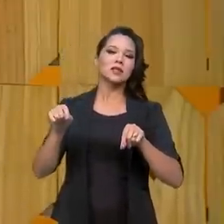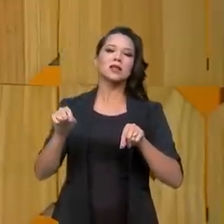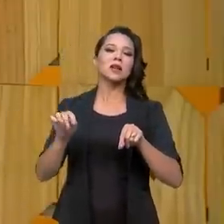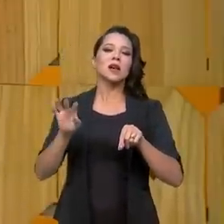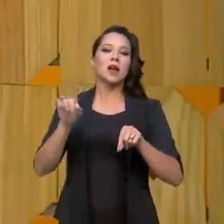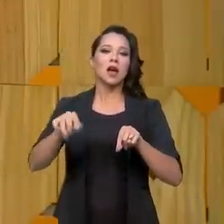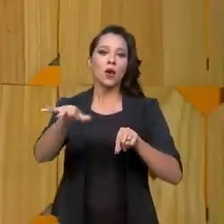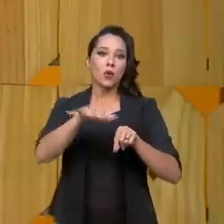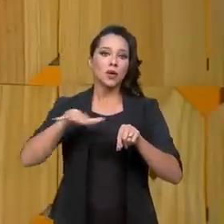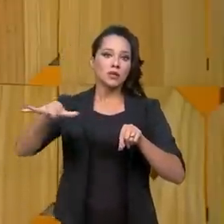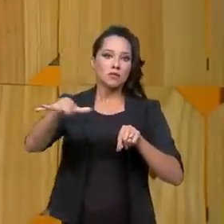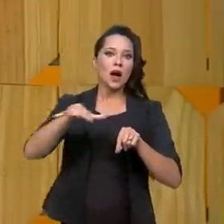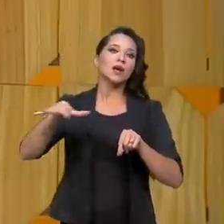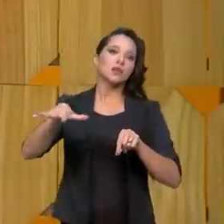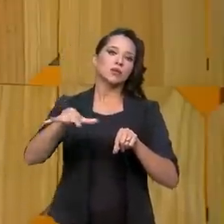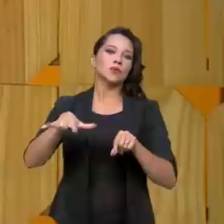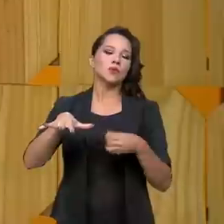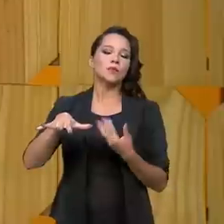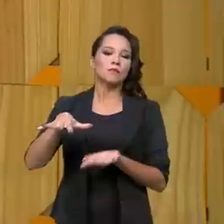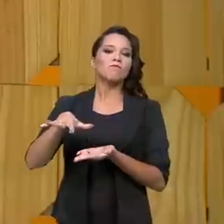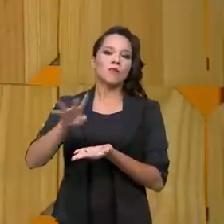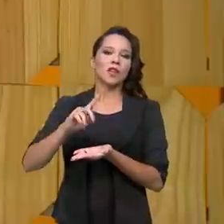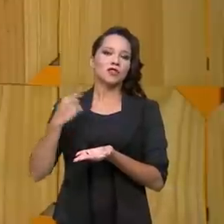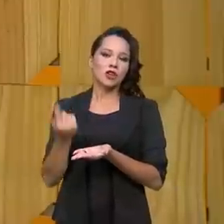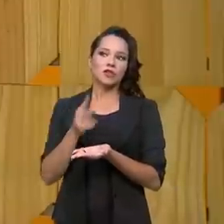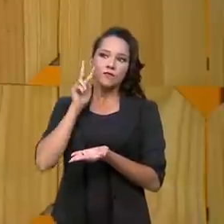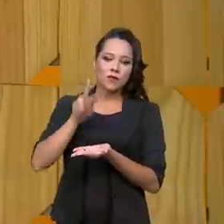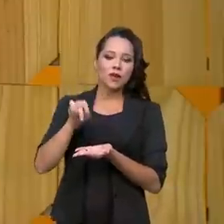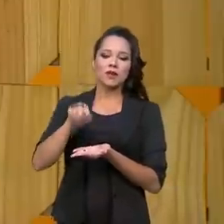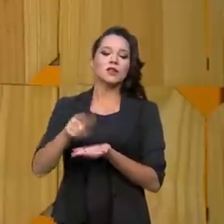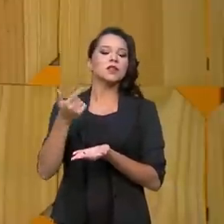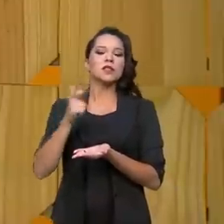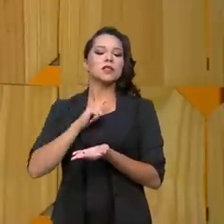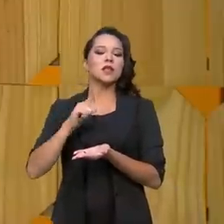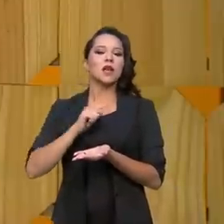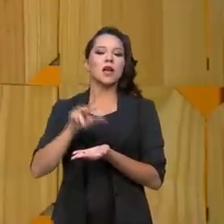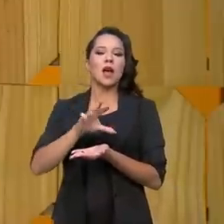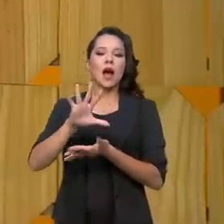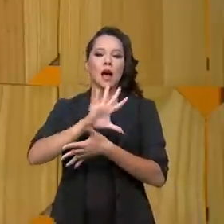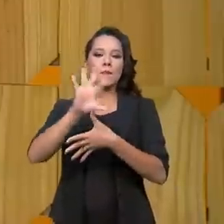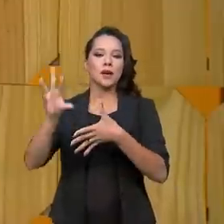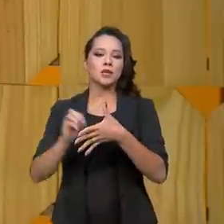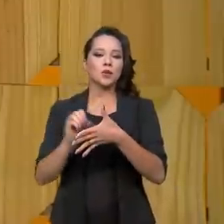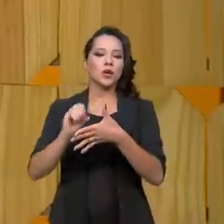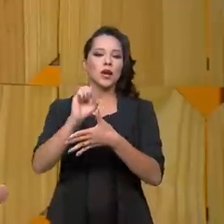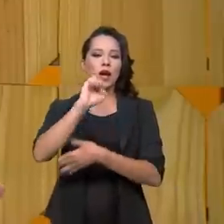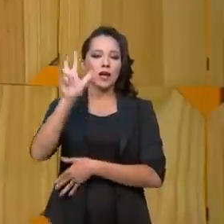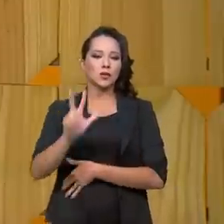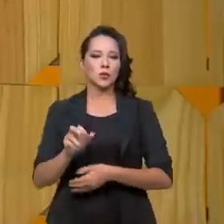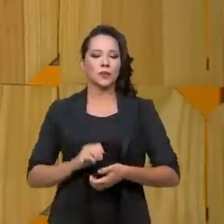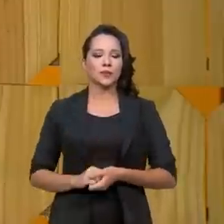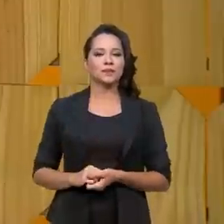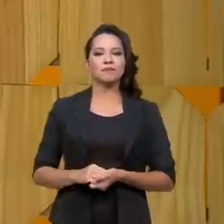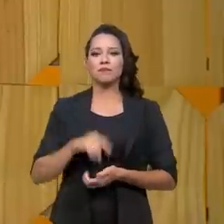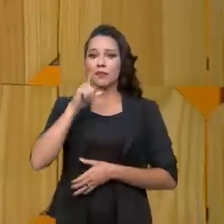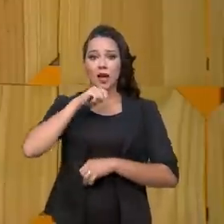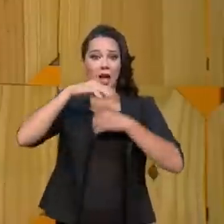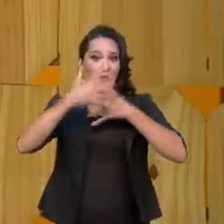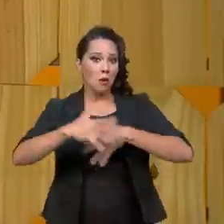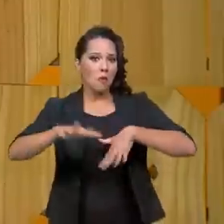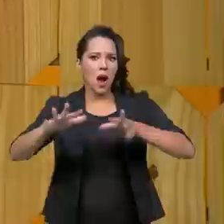é basicamente esse o espaço geográfico em que nós consideramos, que nós denominamos Amazônia Azul. Cheio de riquezas,